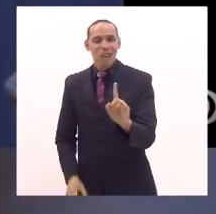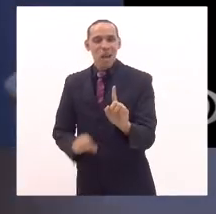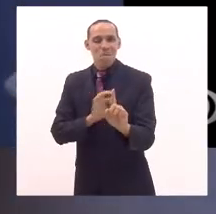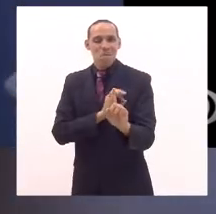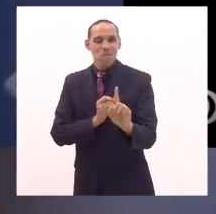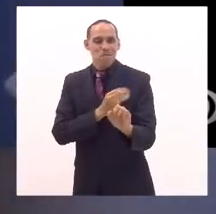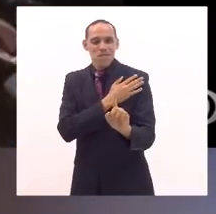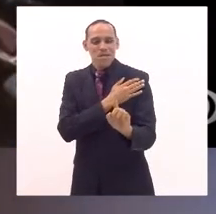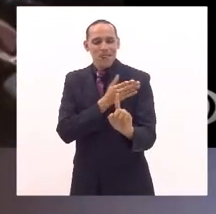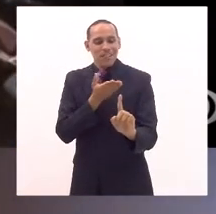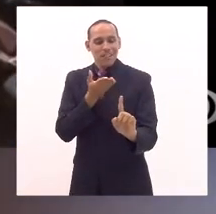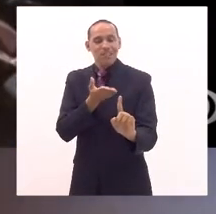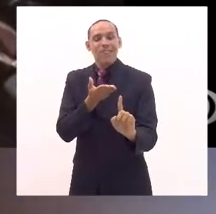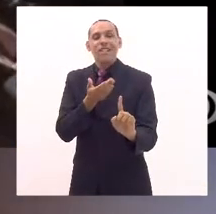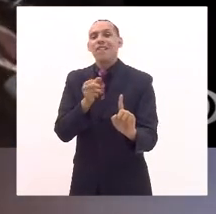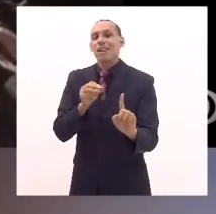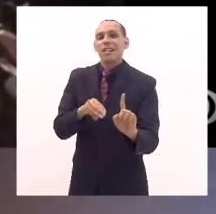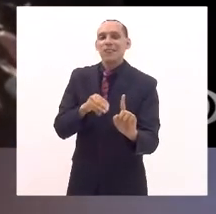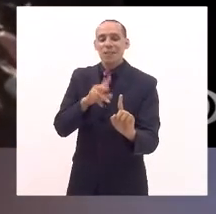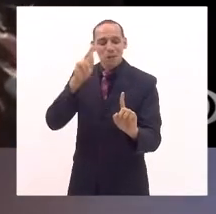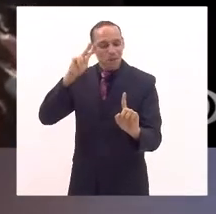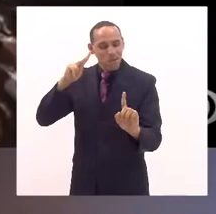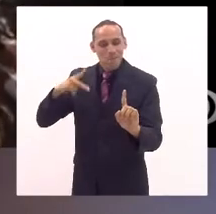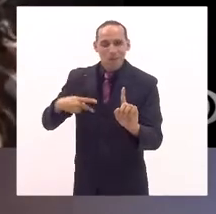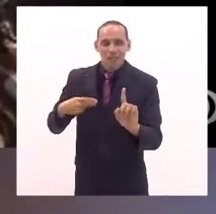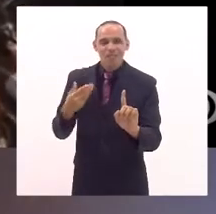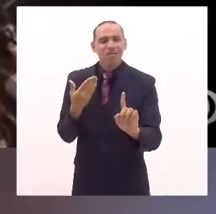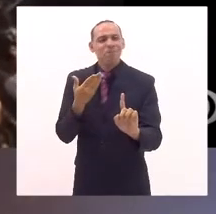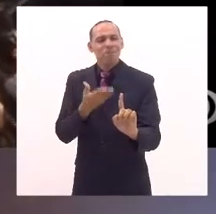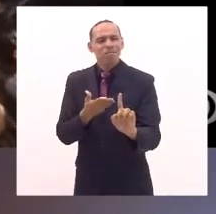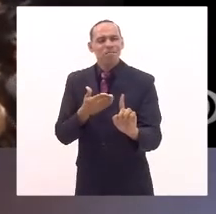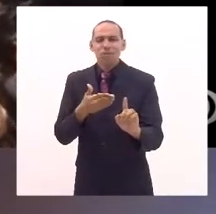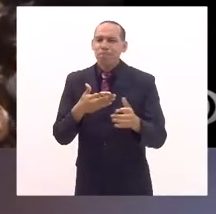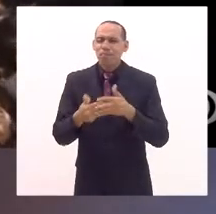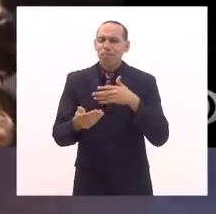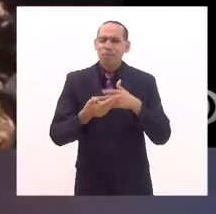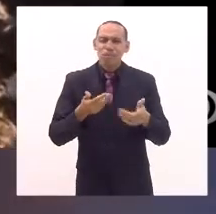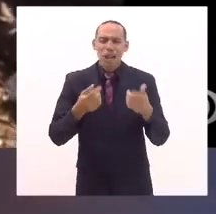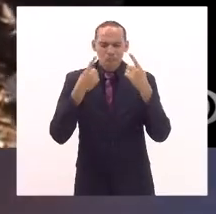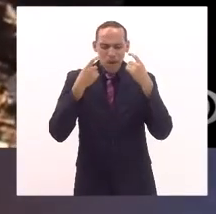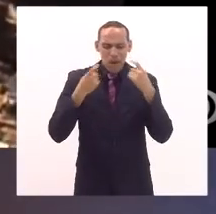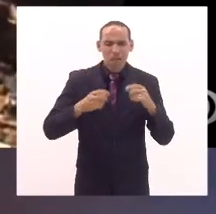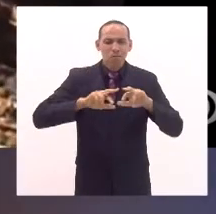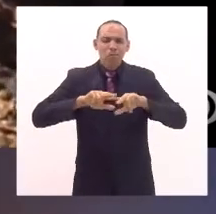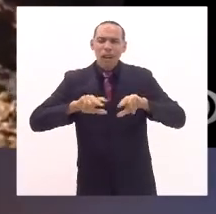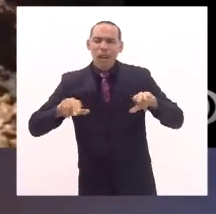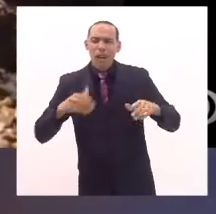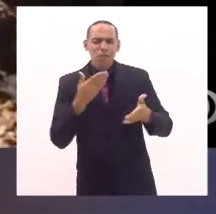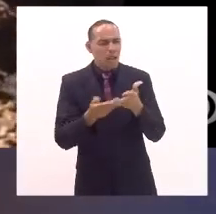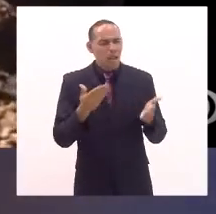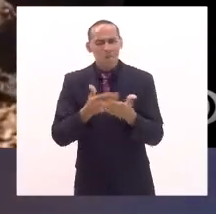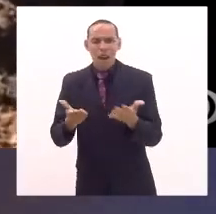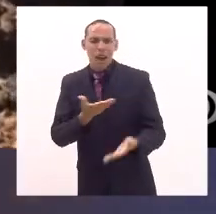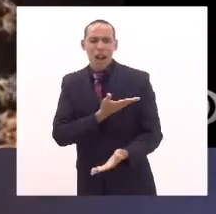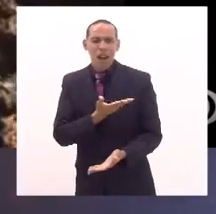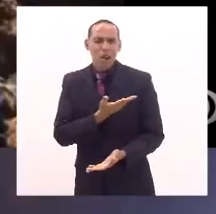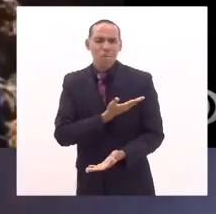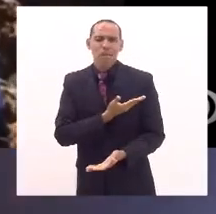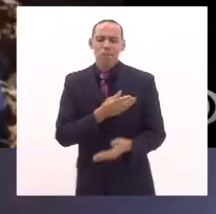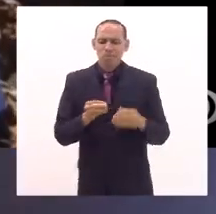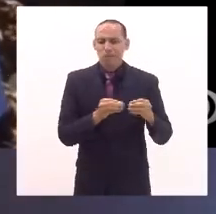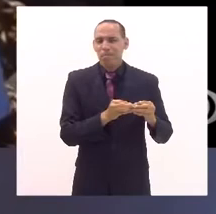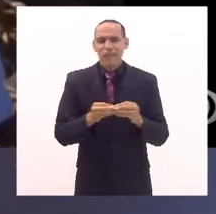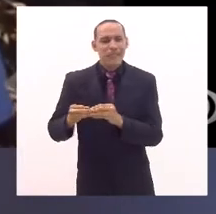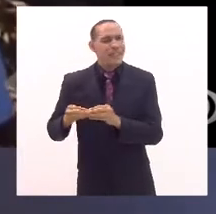e entra em cena o ser humano, que mesmo diante de tantas lágrimas pelas perdas de amigos e vizinhos, reuniu